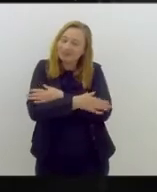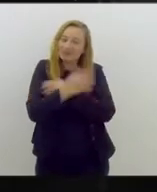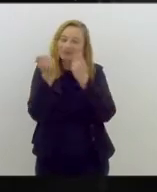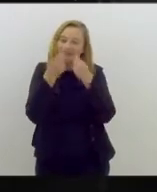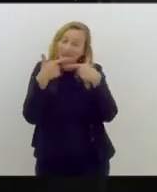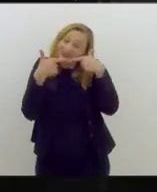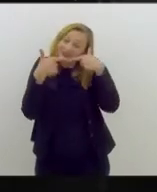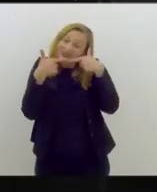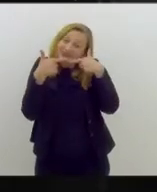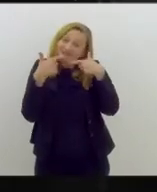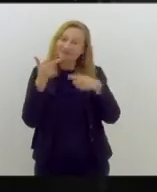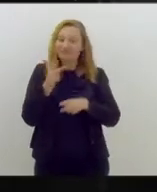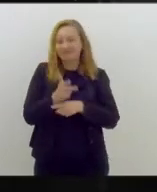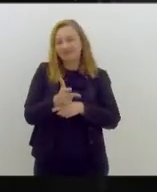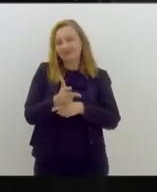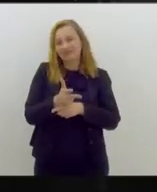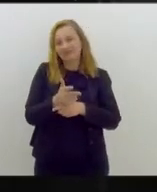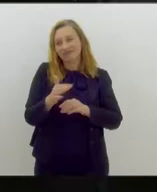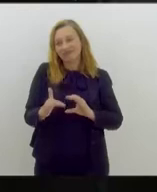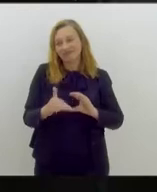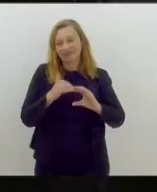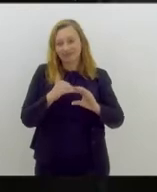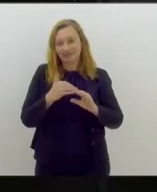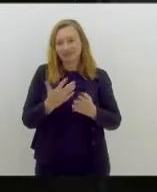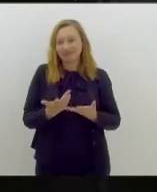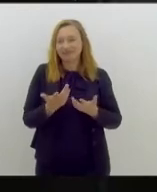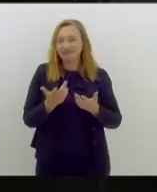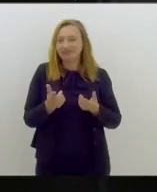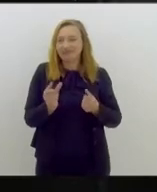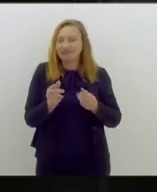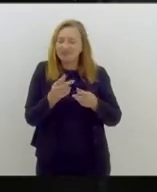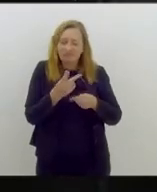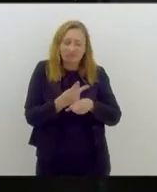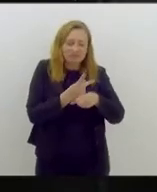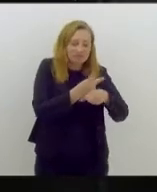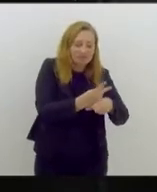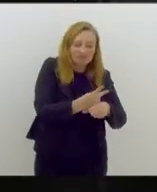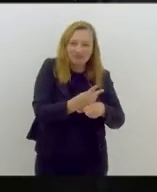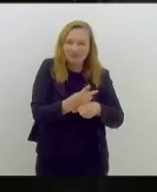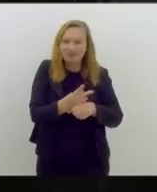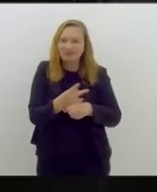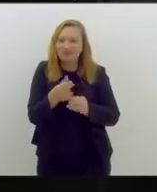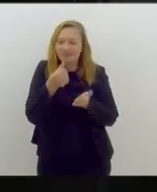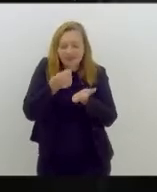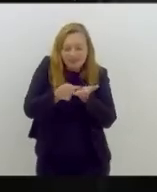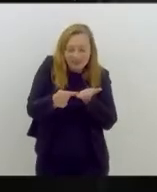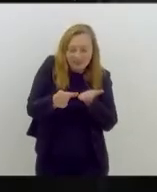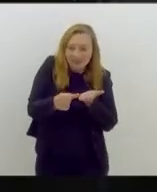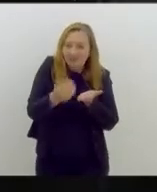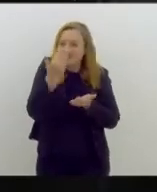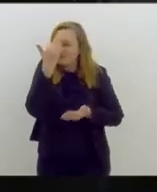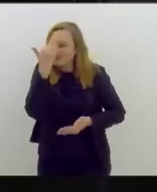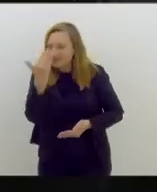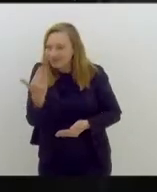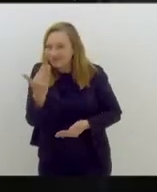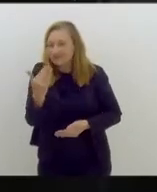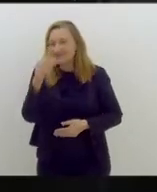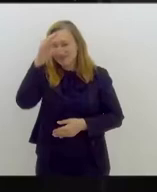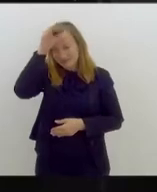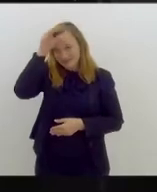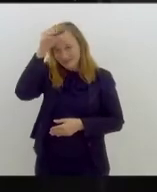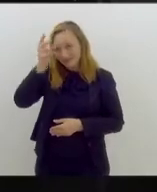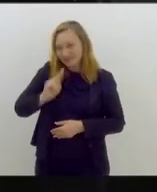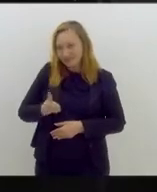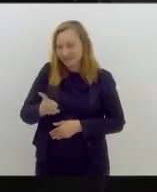sorriso cada vídeo que eu recebi e cada lembrancinha que eu recebi cartinha muito obrigada tia vai continuar